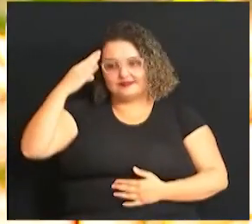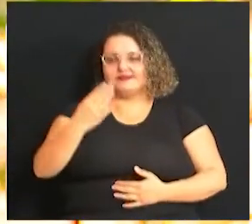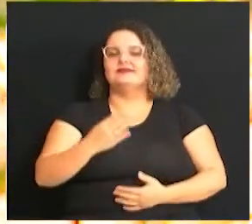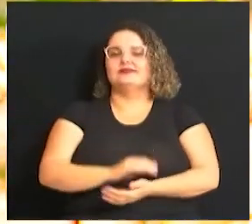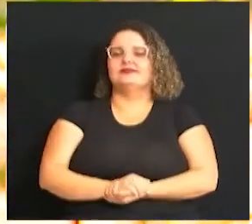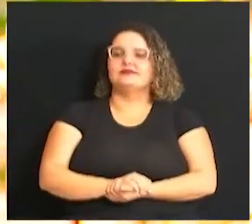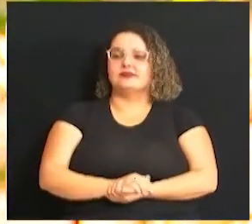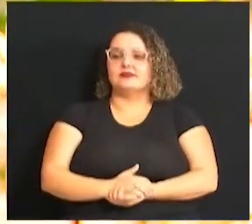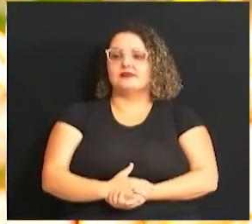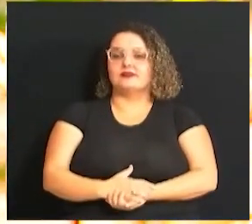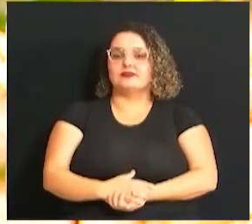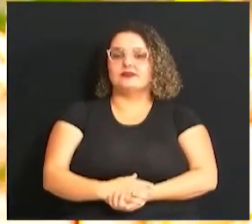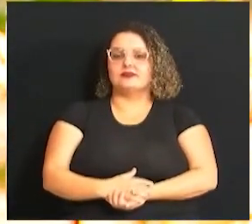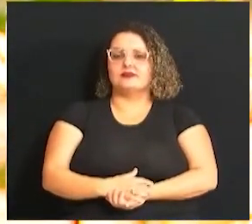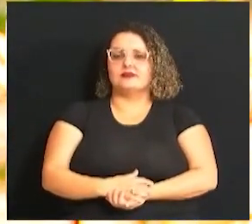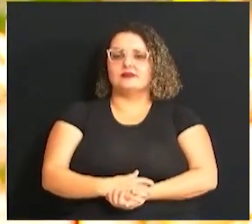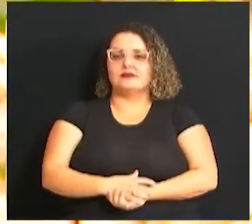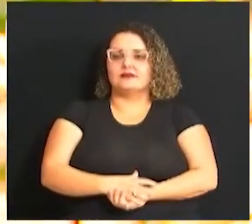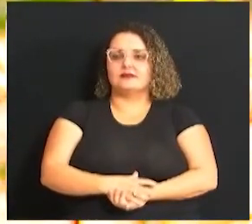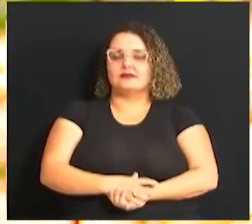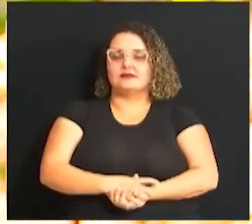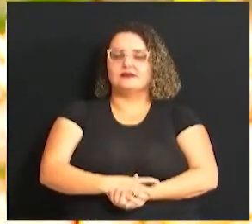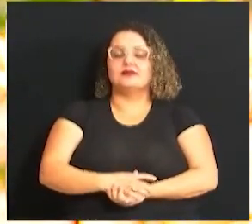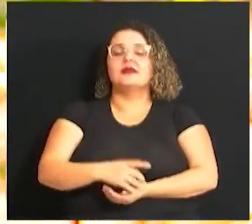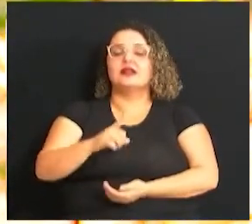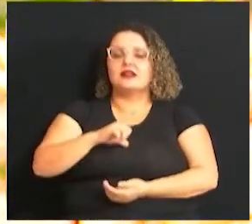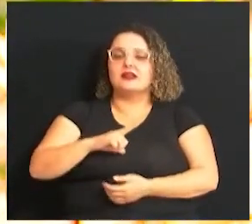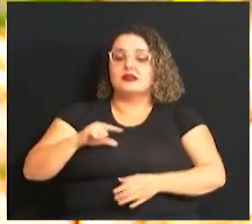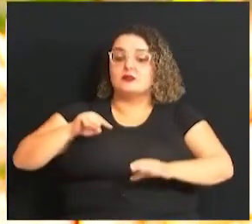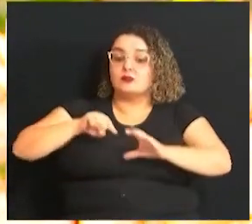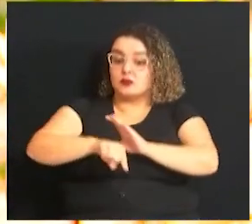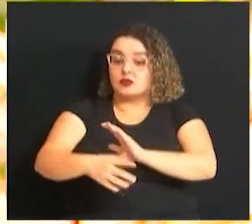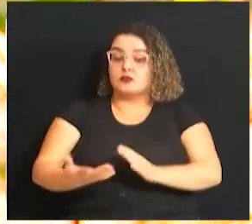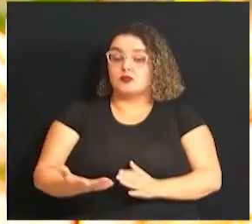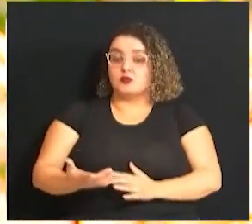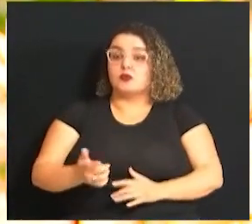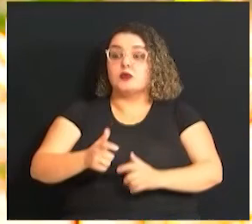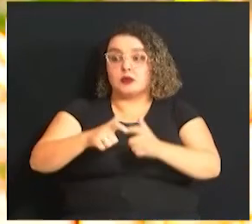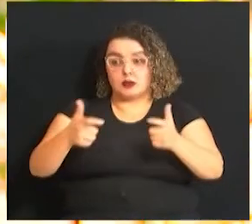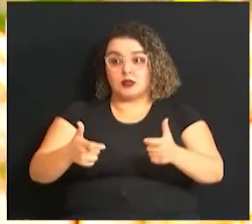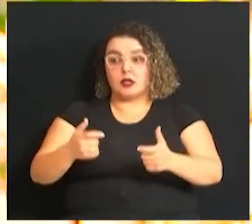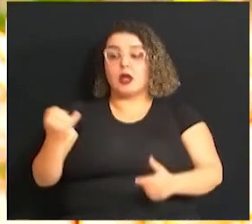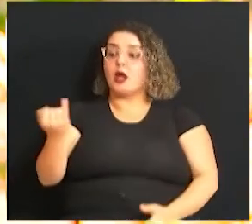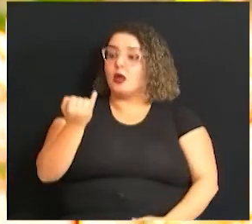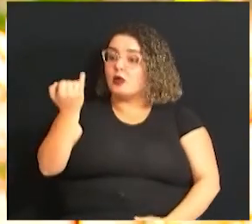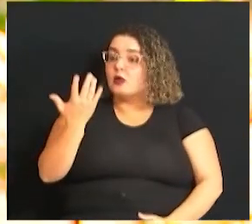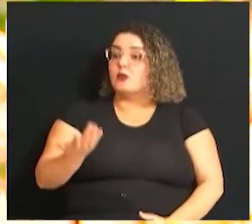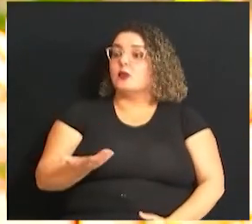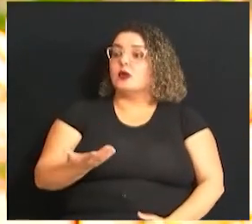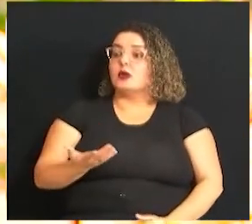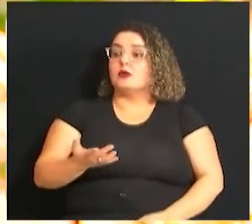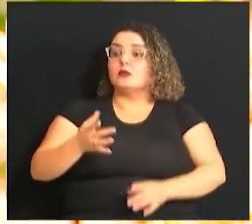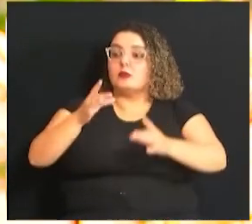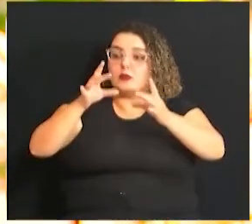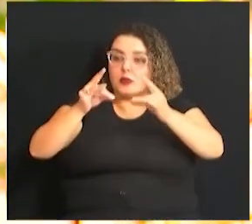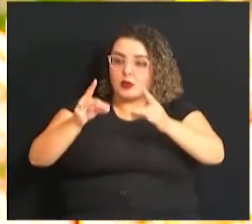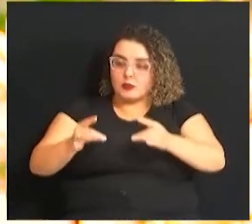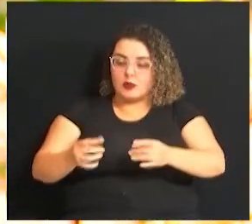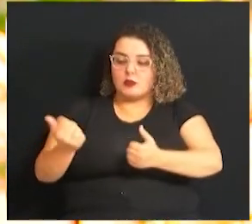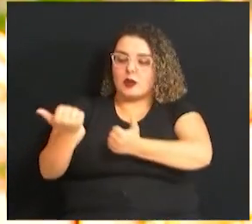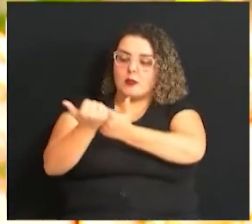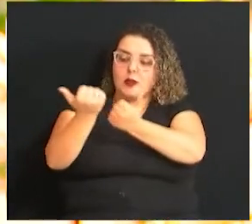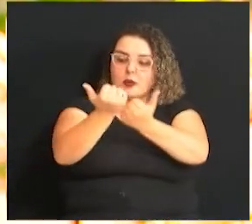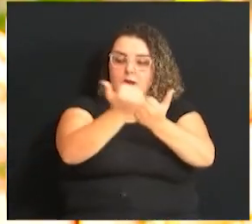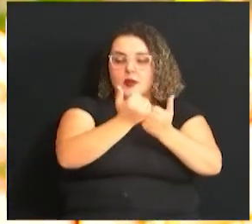ela sofreu um ataque de exploração muito grande que a ameaçou, é muito importante compor